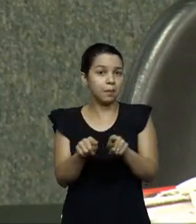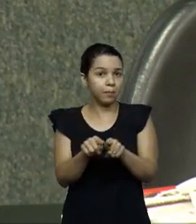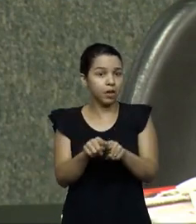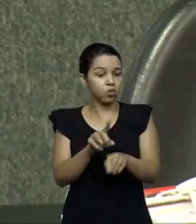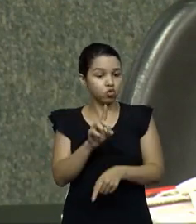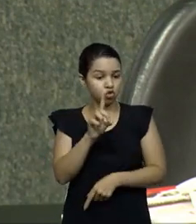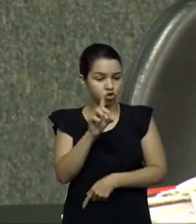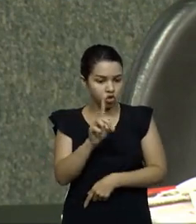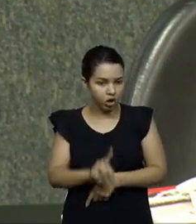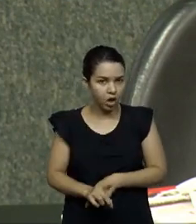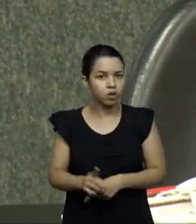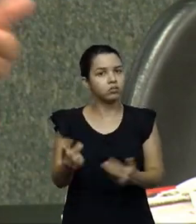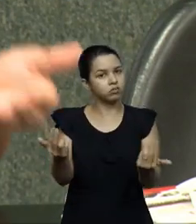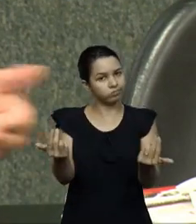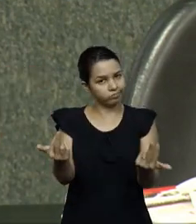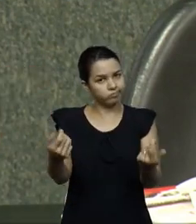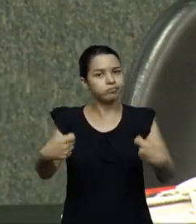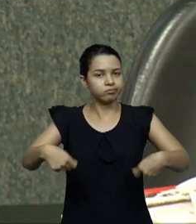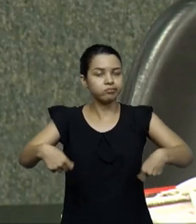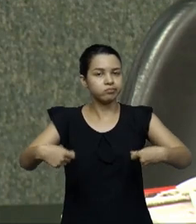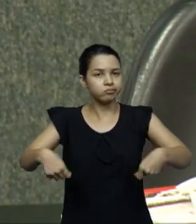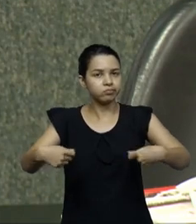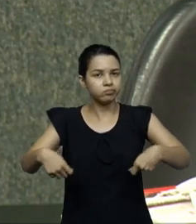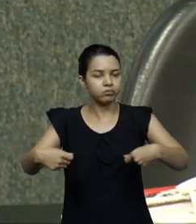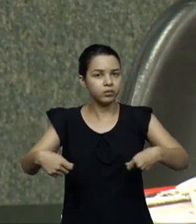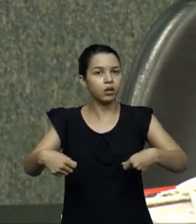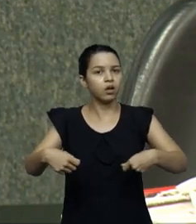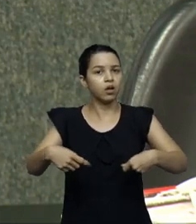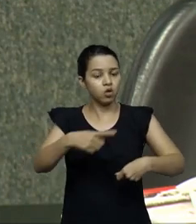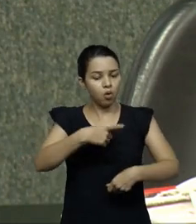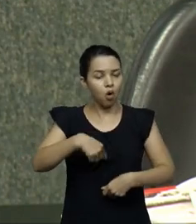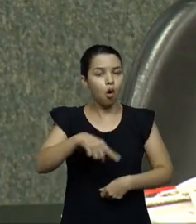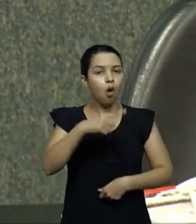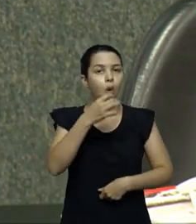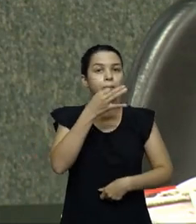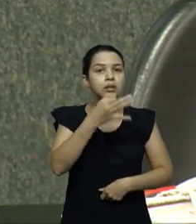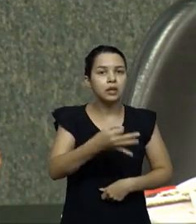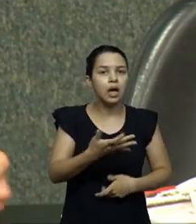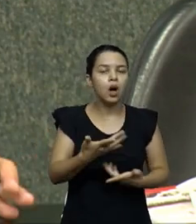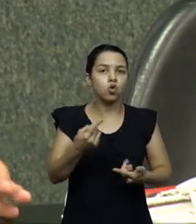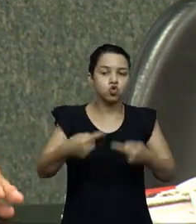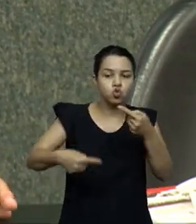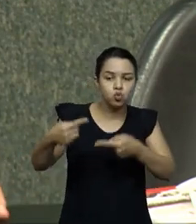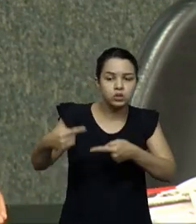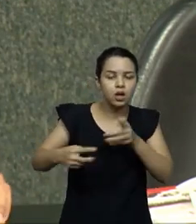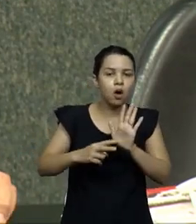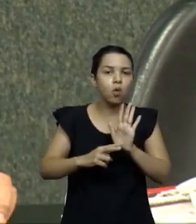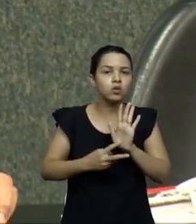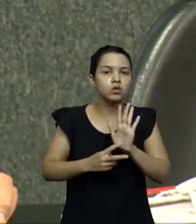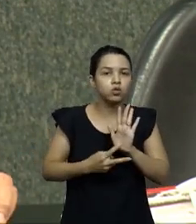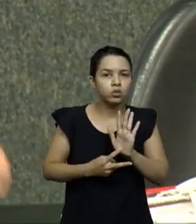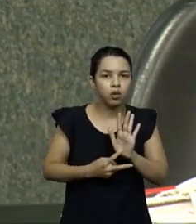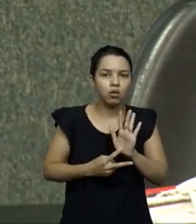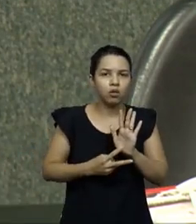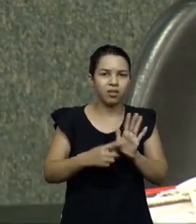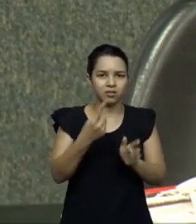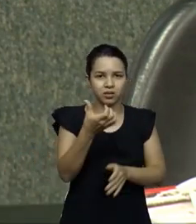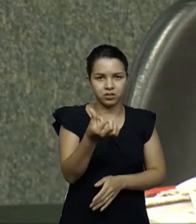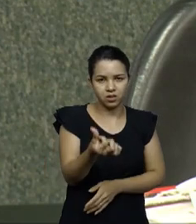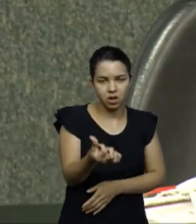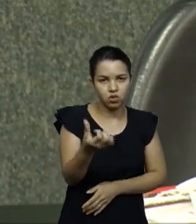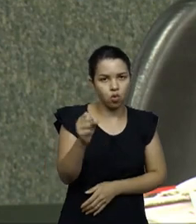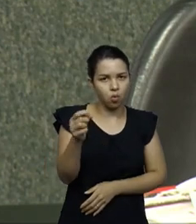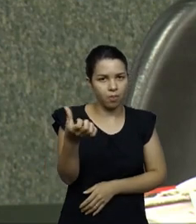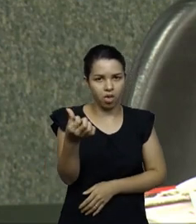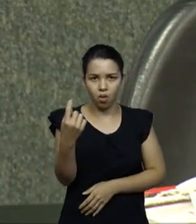que na nossa opinião e discussões que o sindicato vem fazendo a lei 16861 não contém então